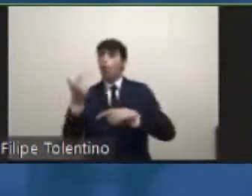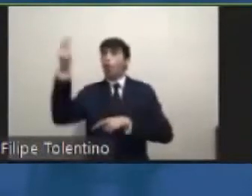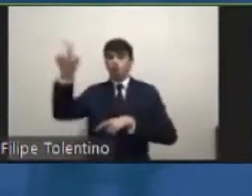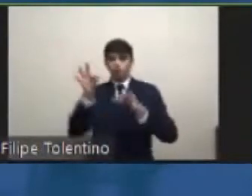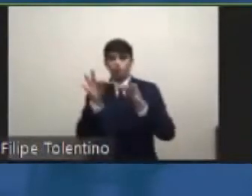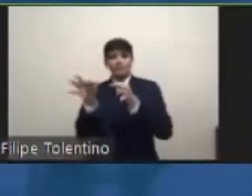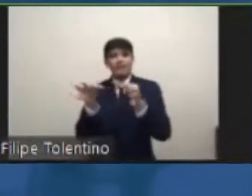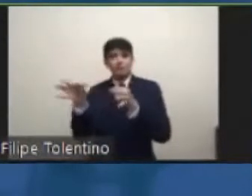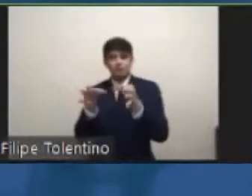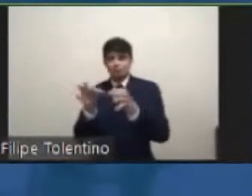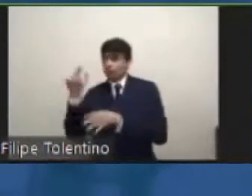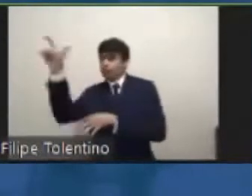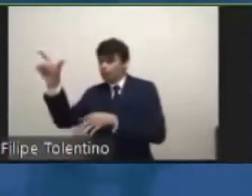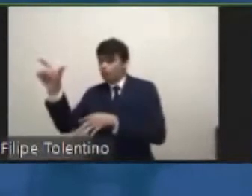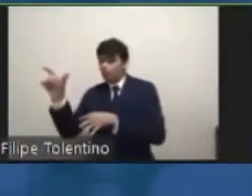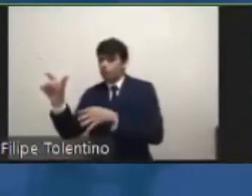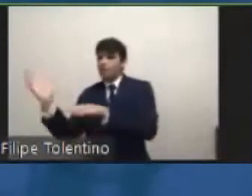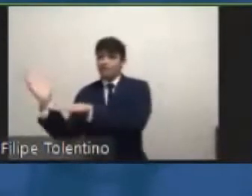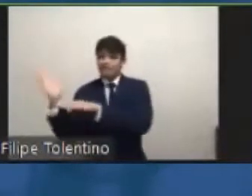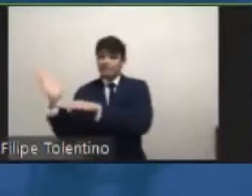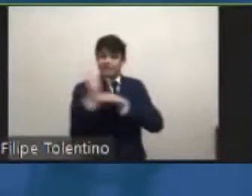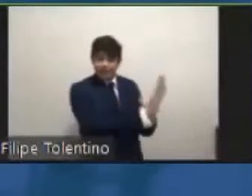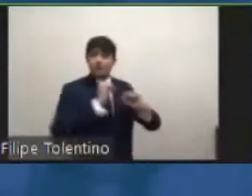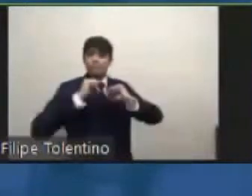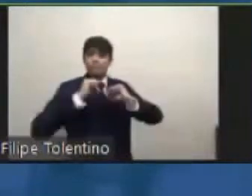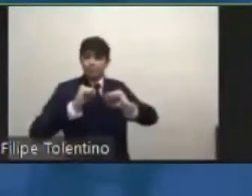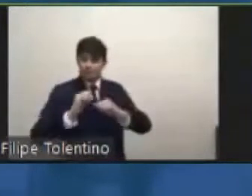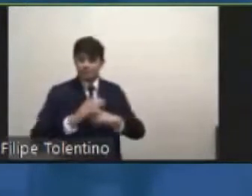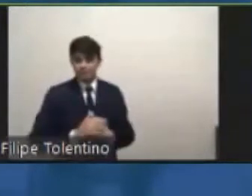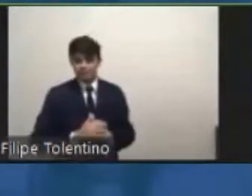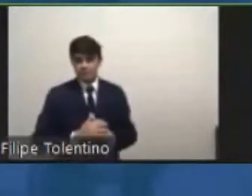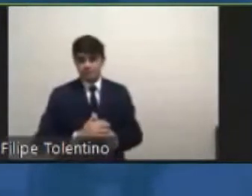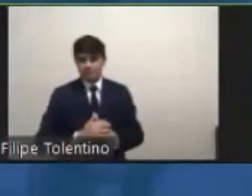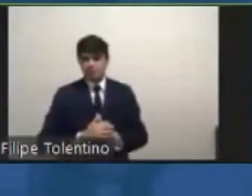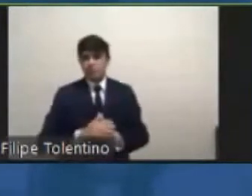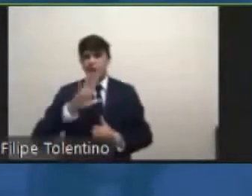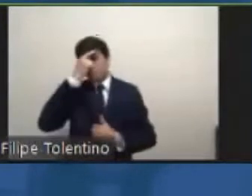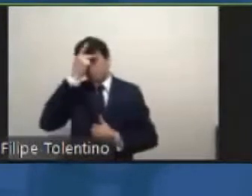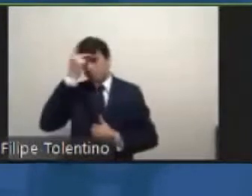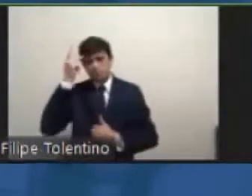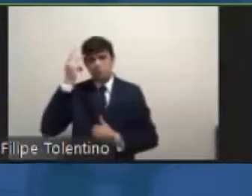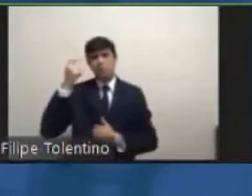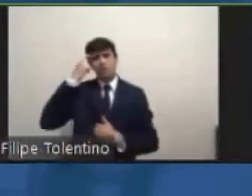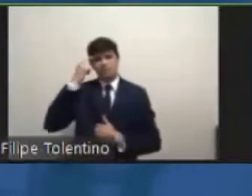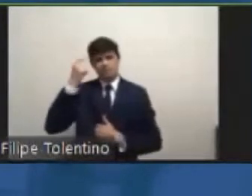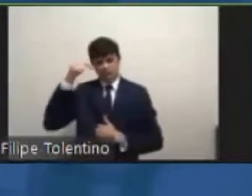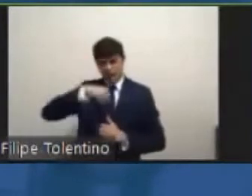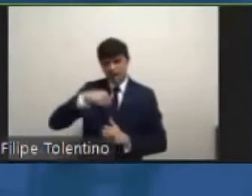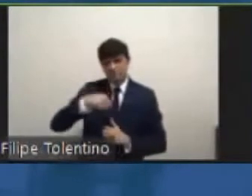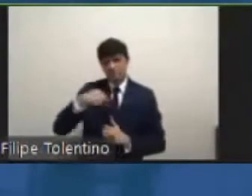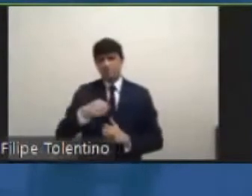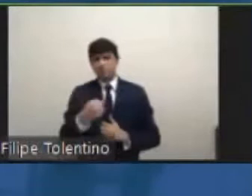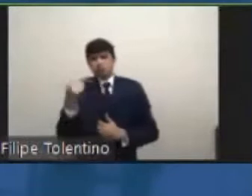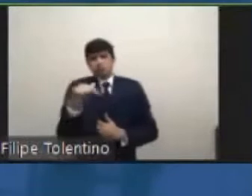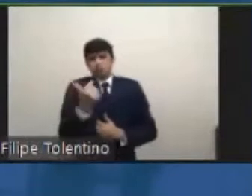portarias, nesse slide, que mostram que várias dessas técnicas, desses equipamentos, estão previstos na legislação para serem usados